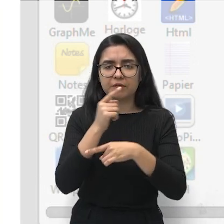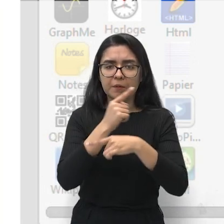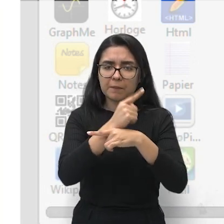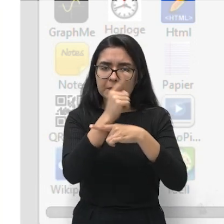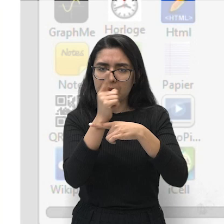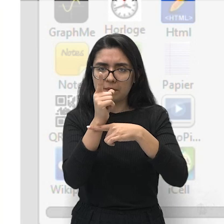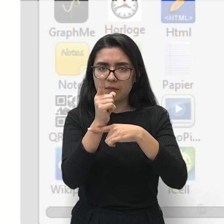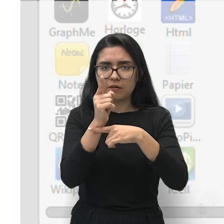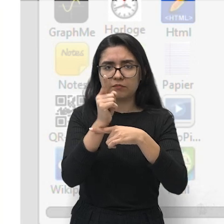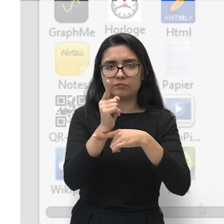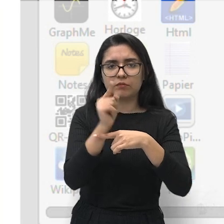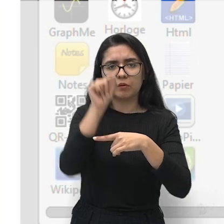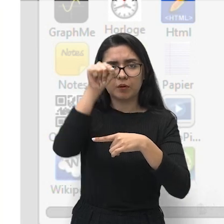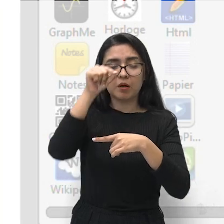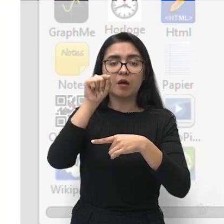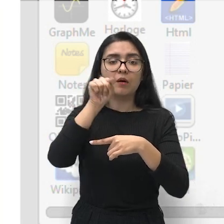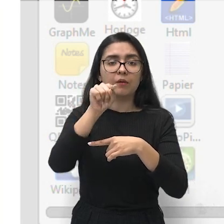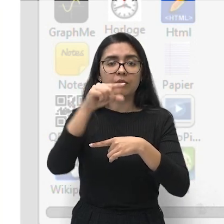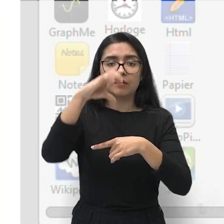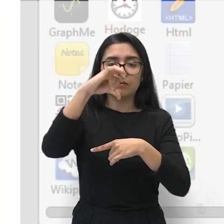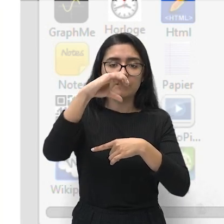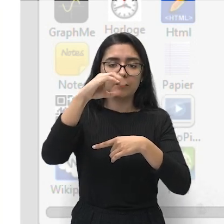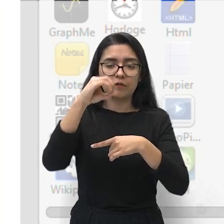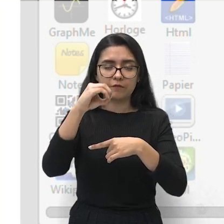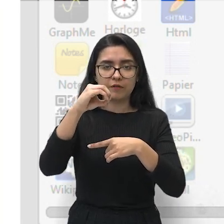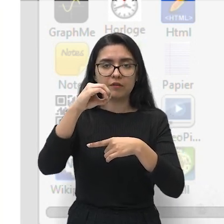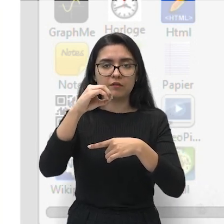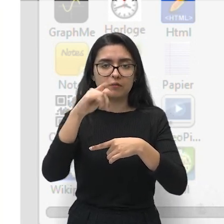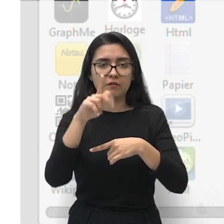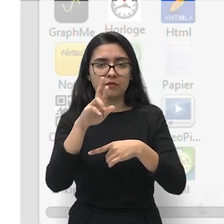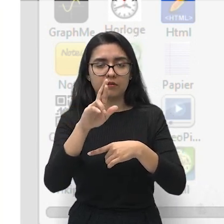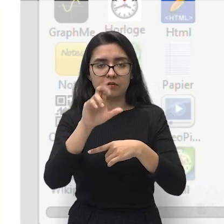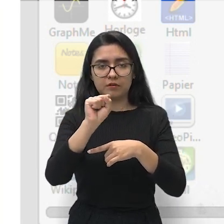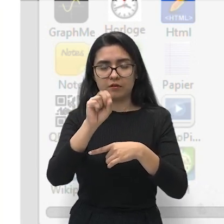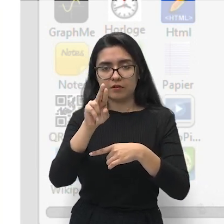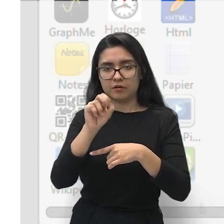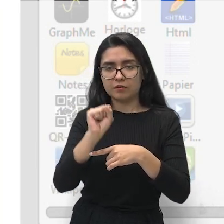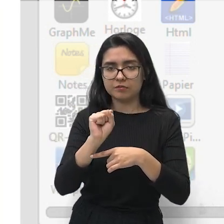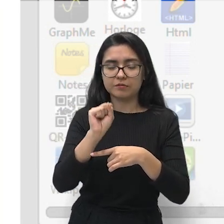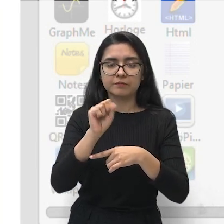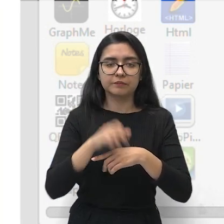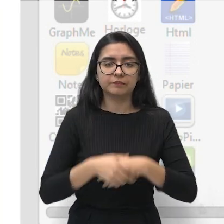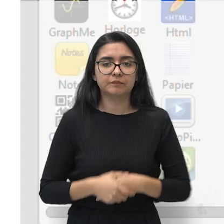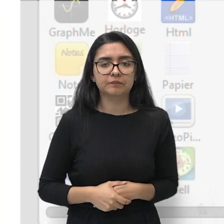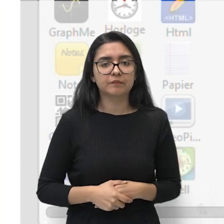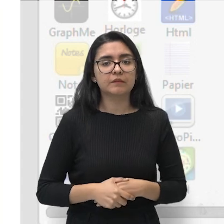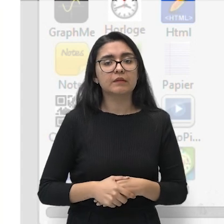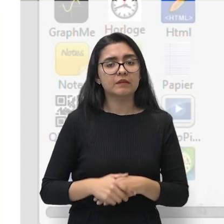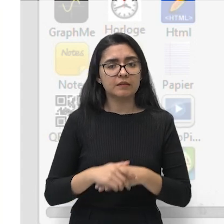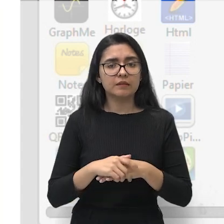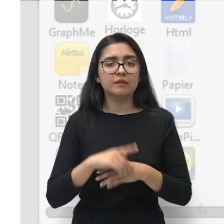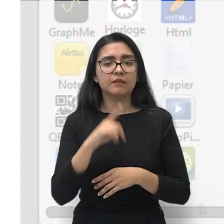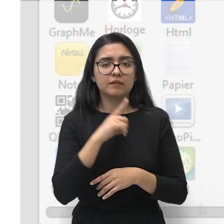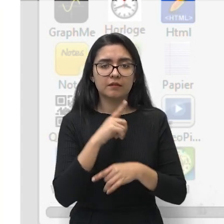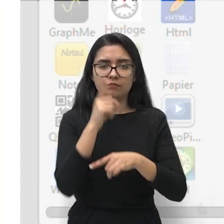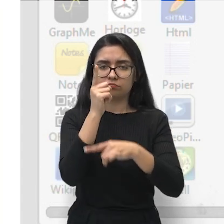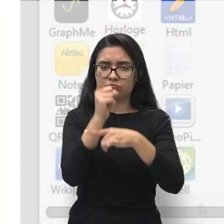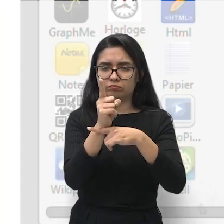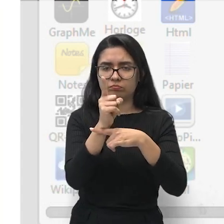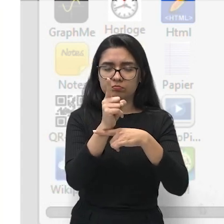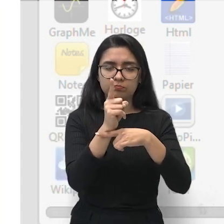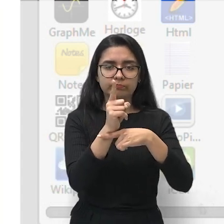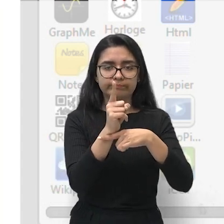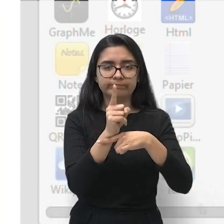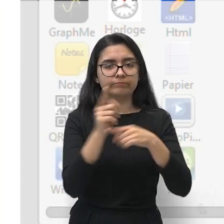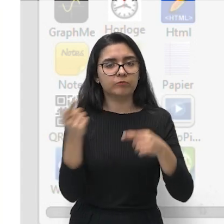da sensibilidade do mouse, do que o cursor aqui, né? Mas a gente pode ver aqui, ó, que está exatamente em cima, ó.